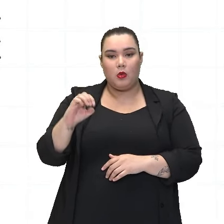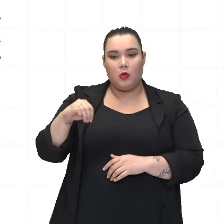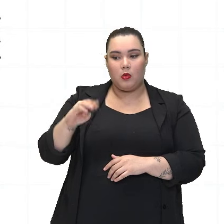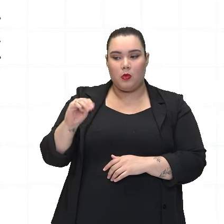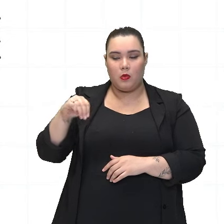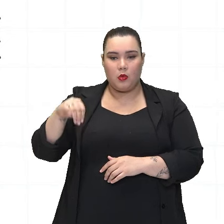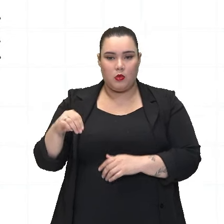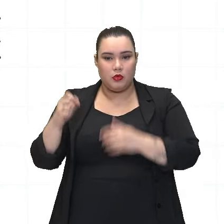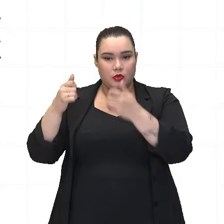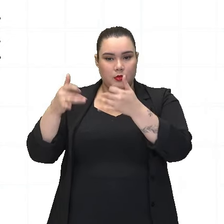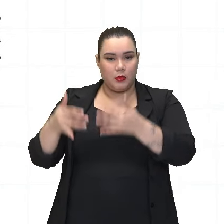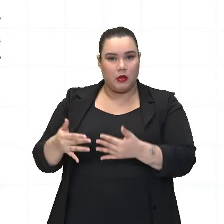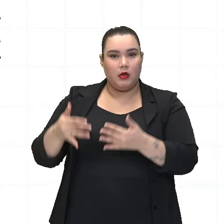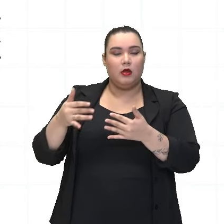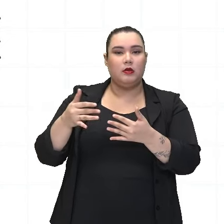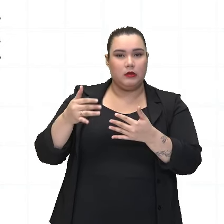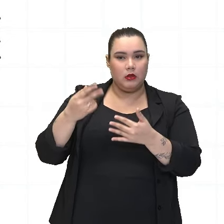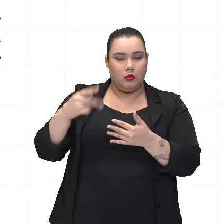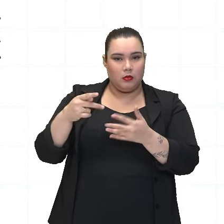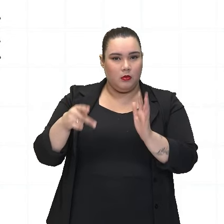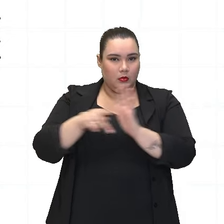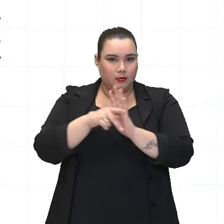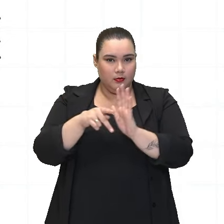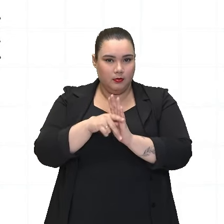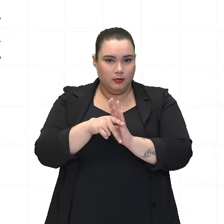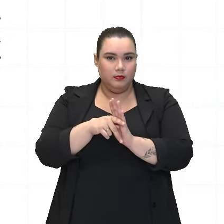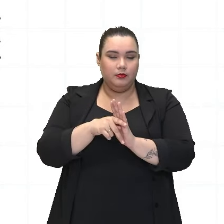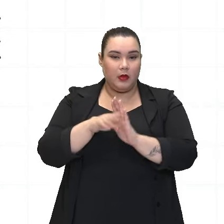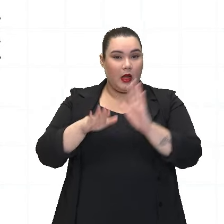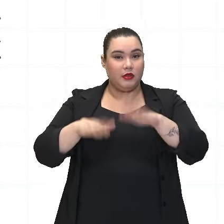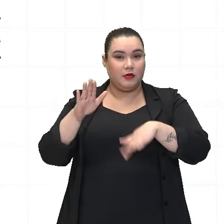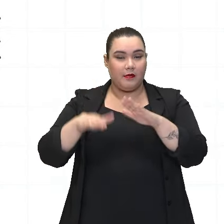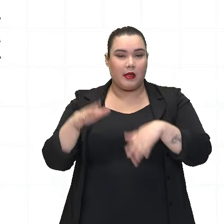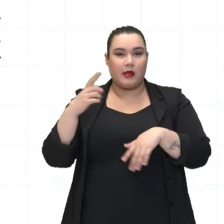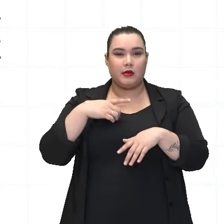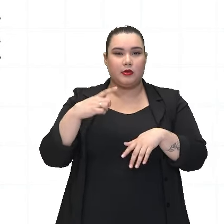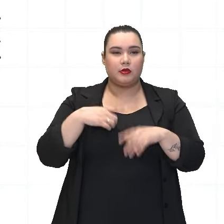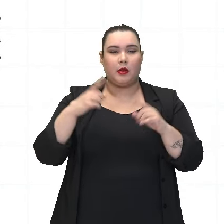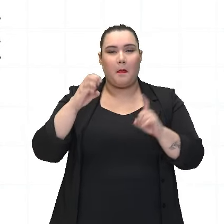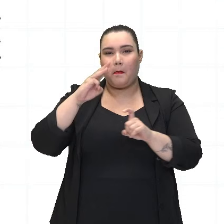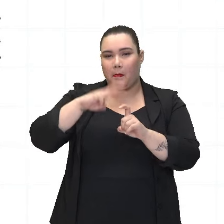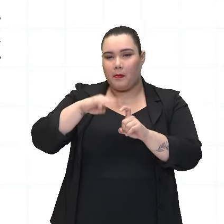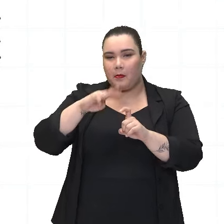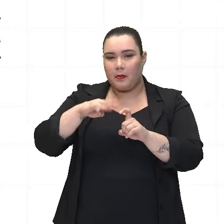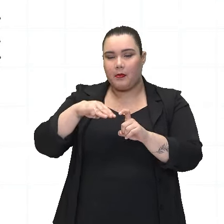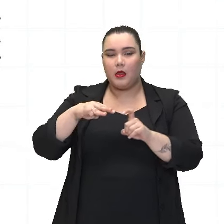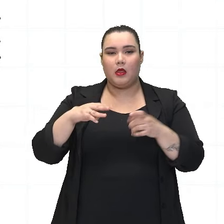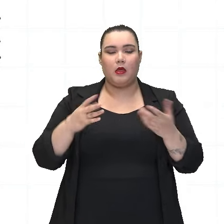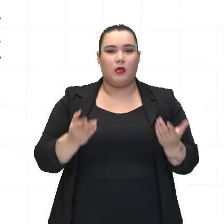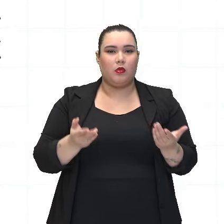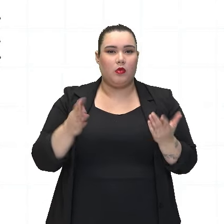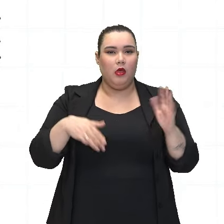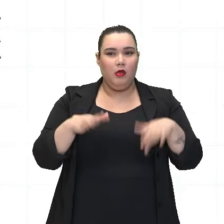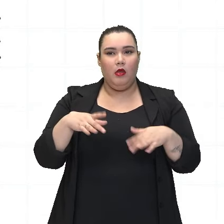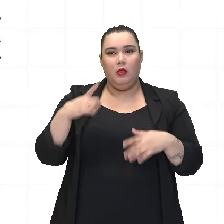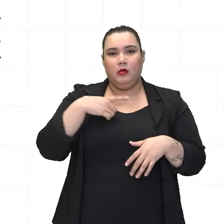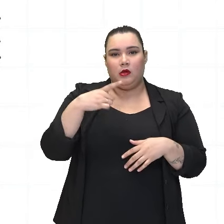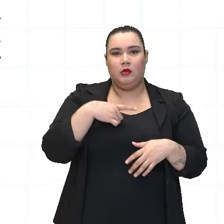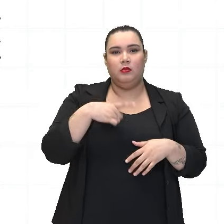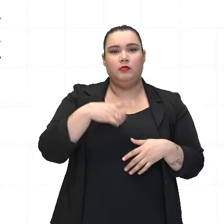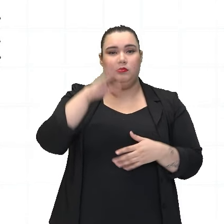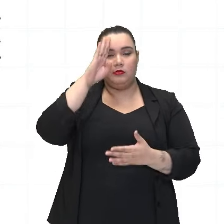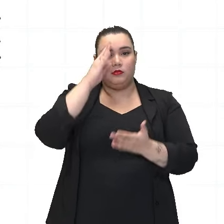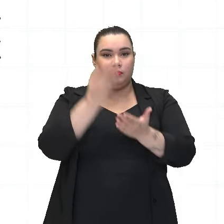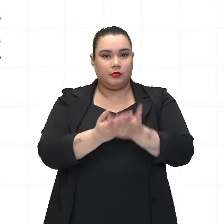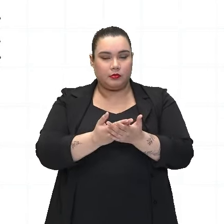uma explicação fantástica, muitas vezes sobrenatural, né, ou então muitas vezes se convenciona